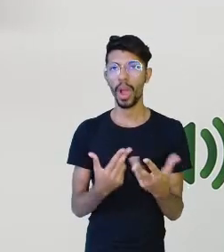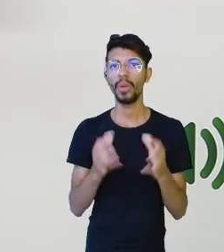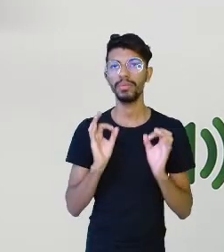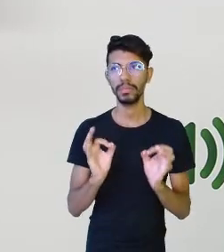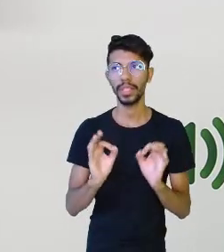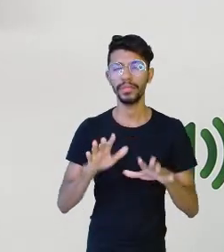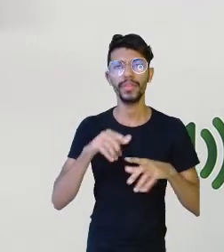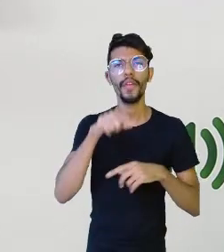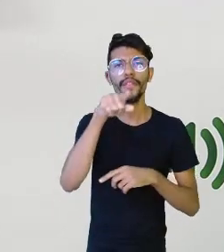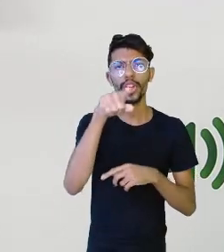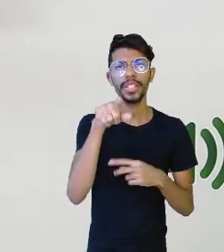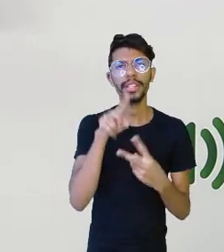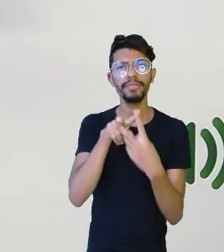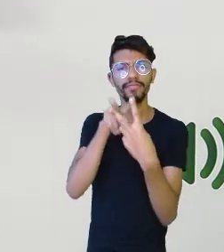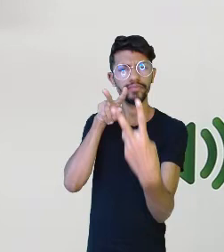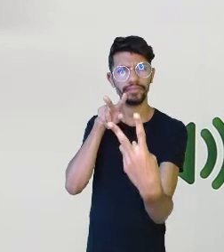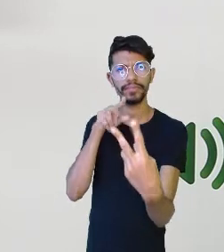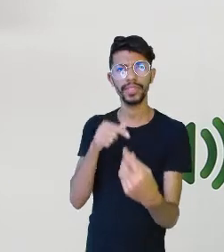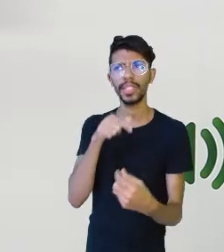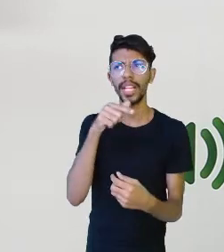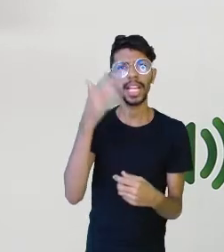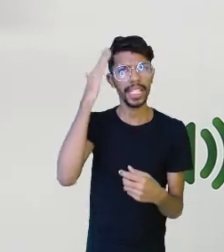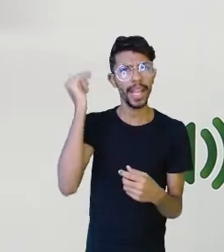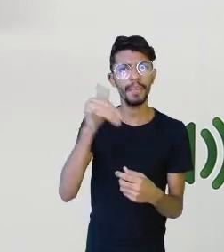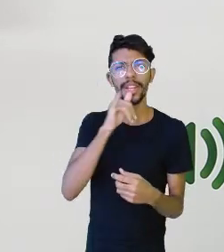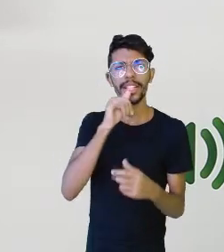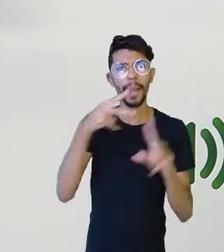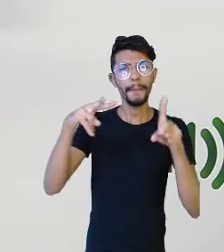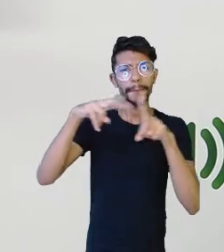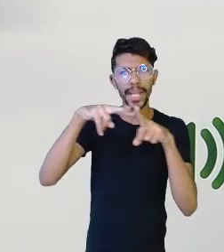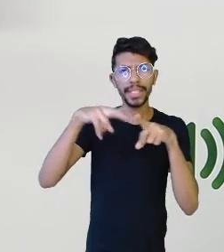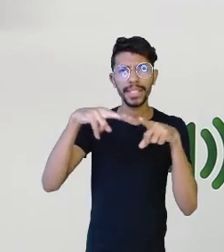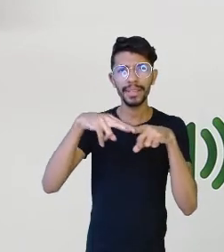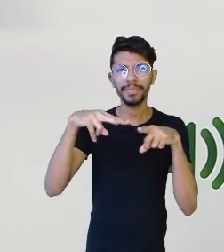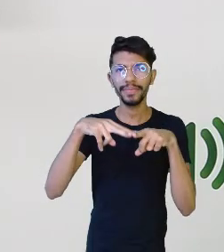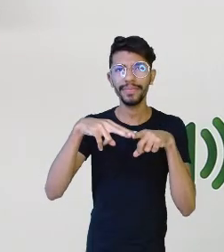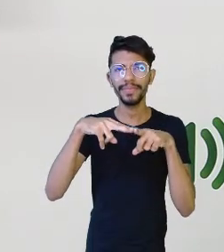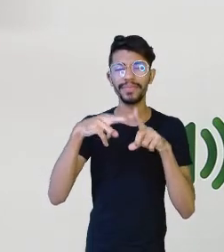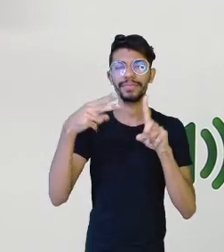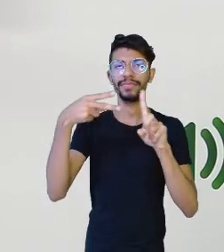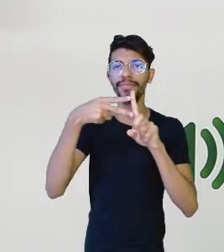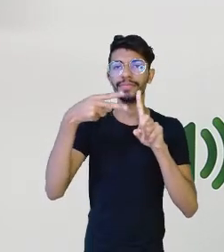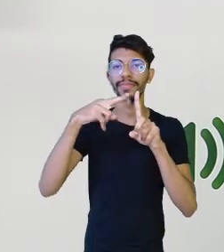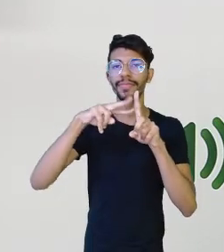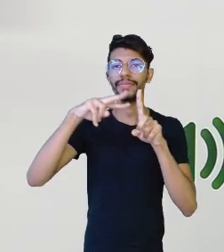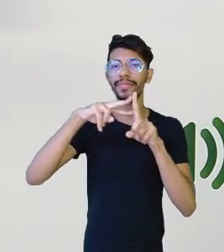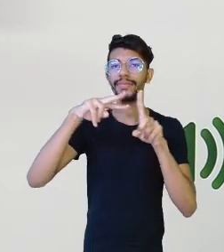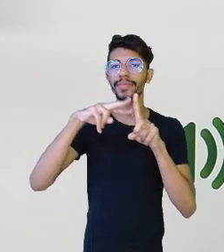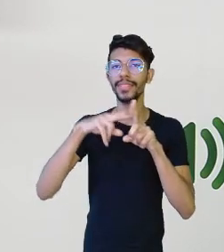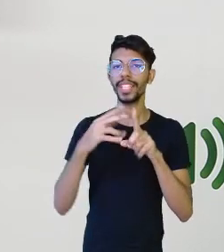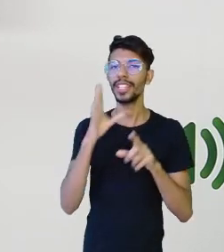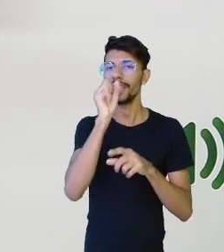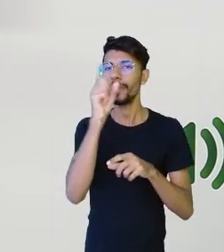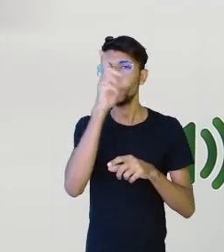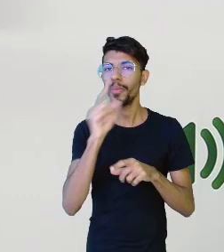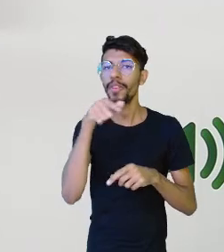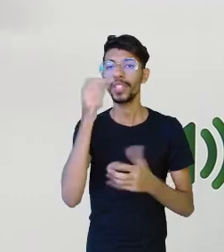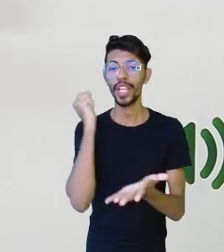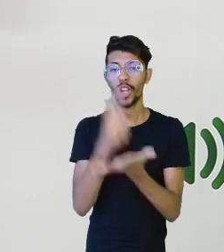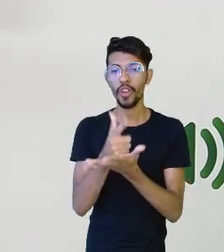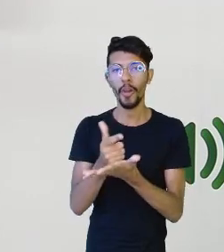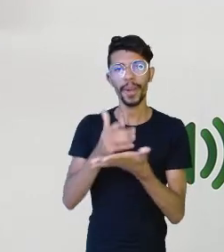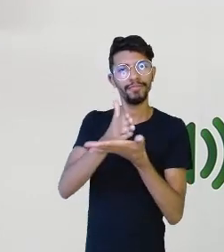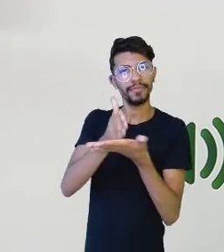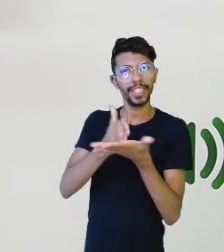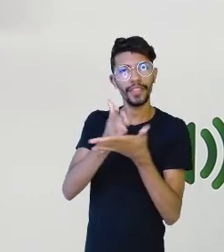casa, sabe daquela pizza do final de semana que você compra para dividir com seus familiares?